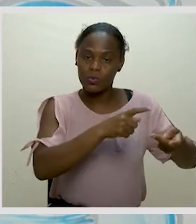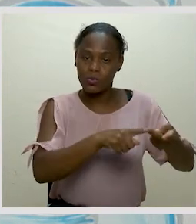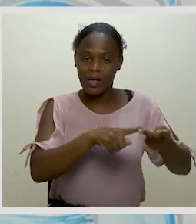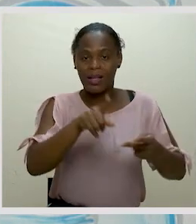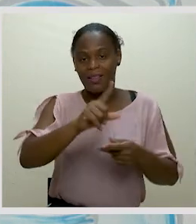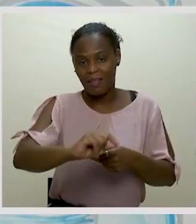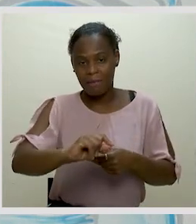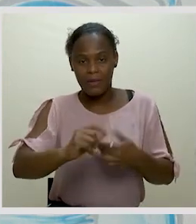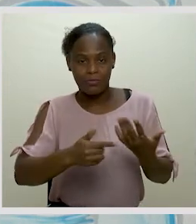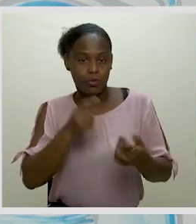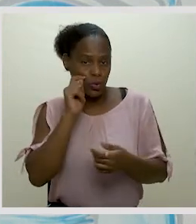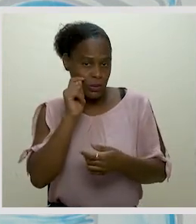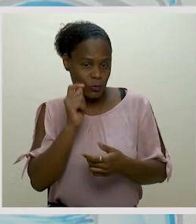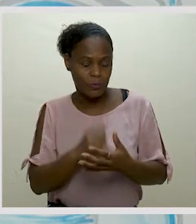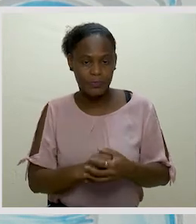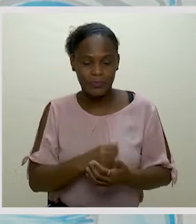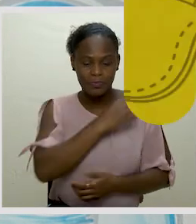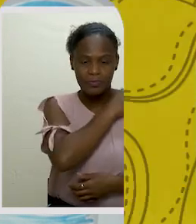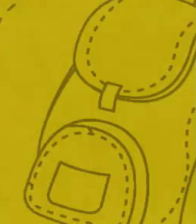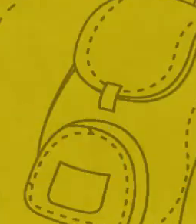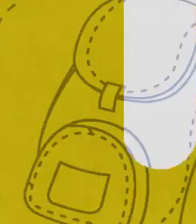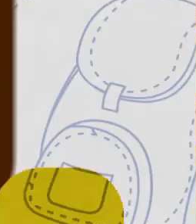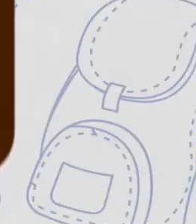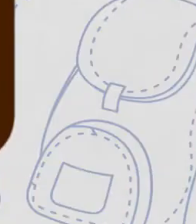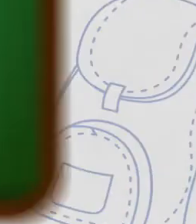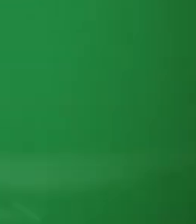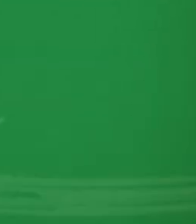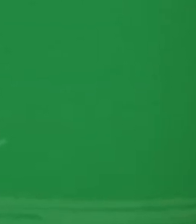agricultura e através do turismo.